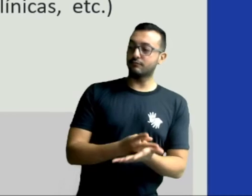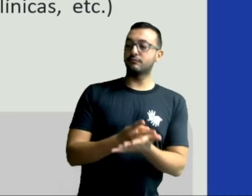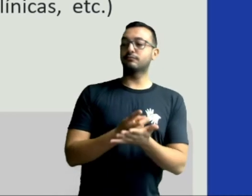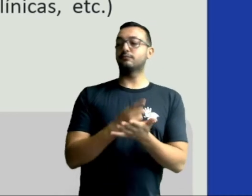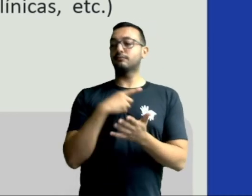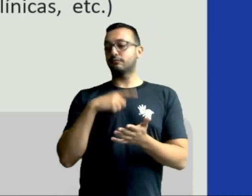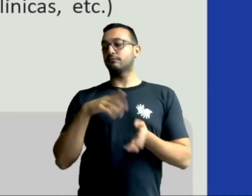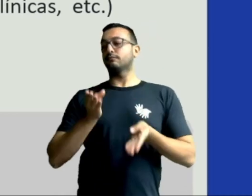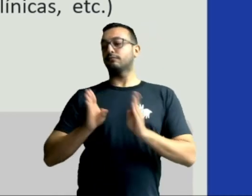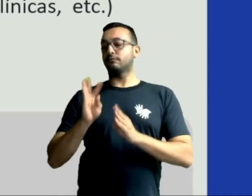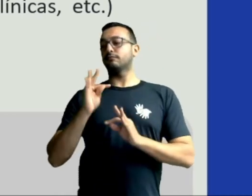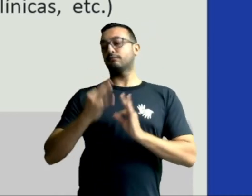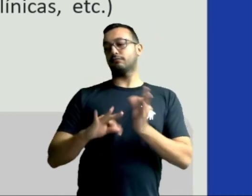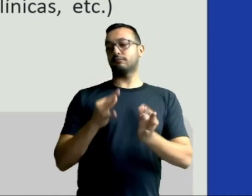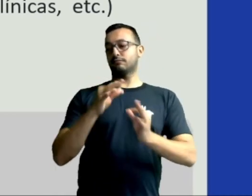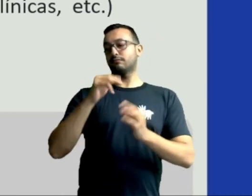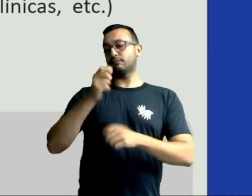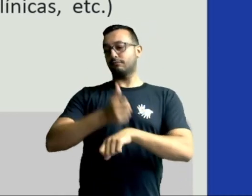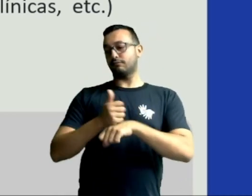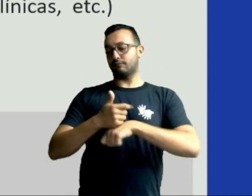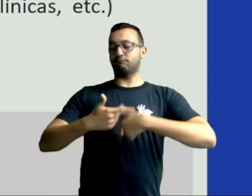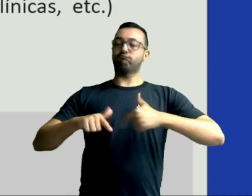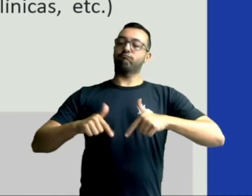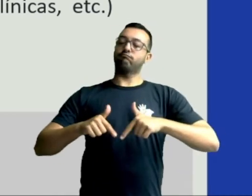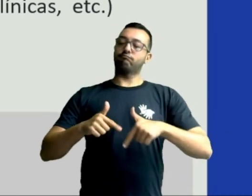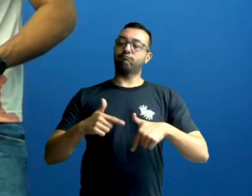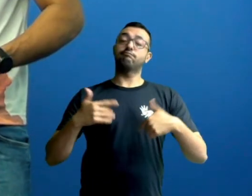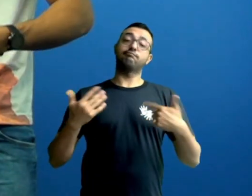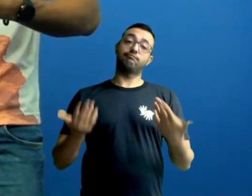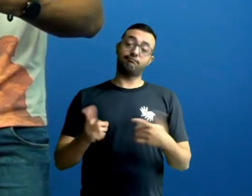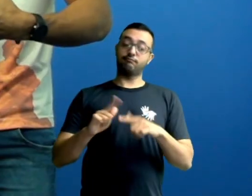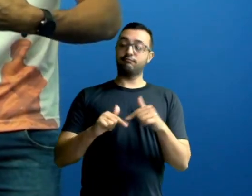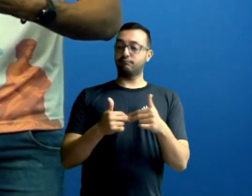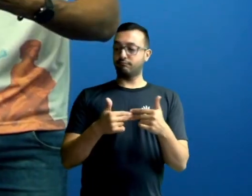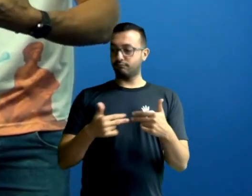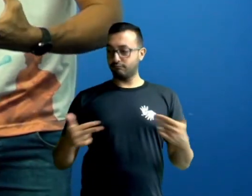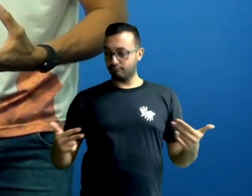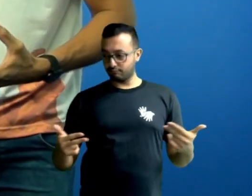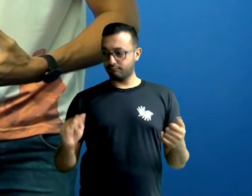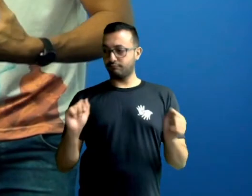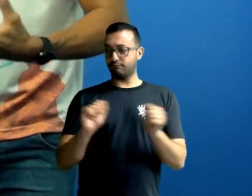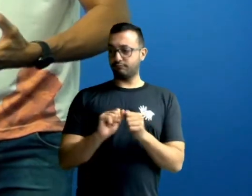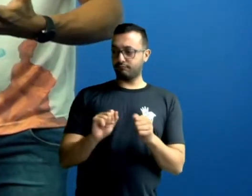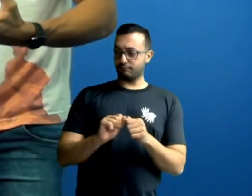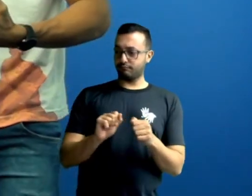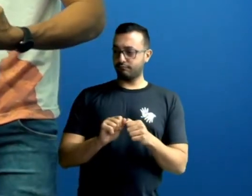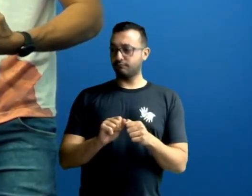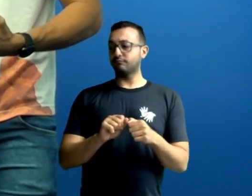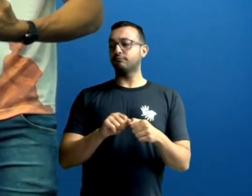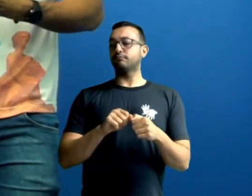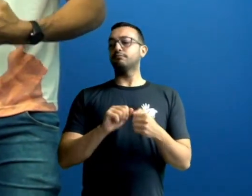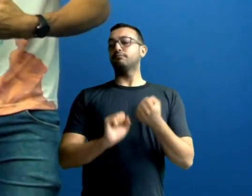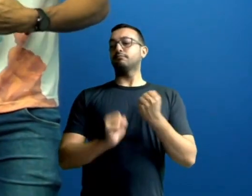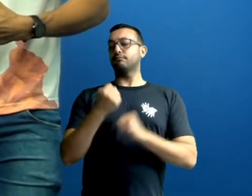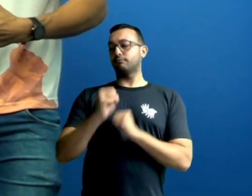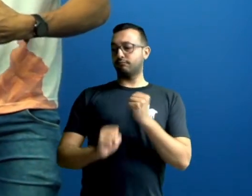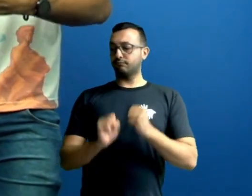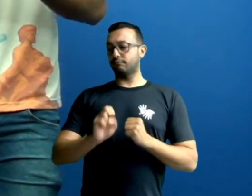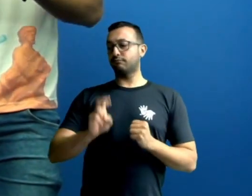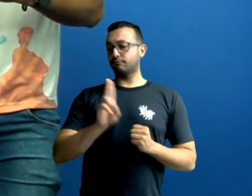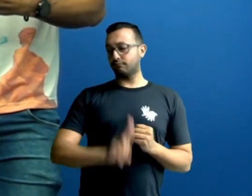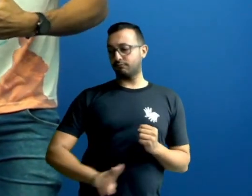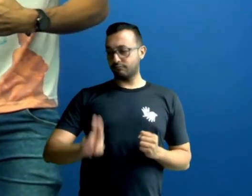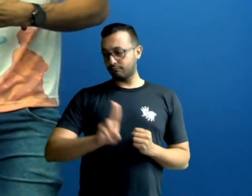de biotecnólogos, tá certo? Que são justamente aqueles produtos que foram produzidos, que foram fabricados